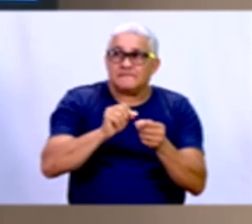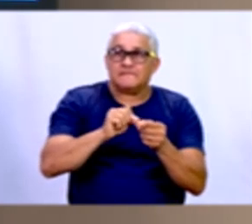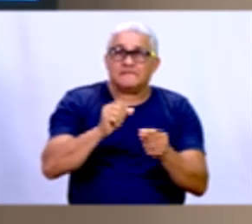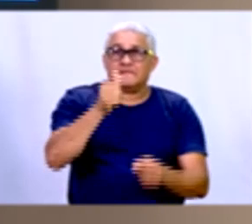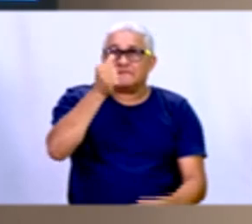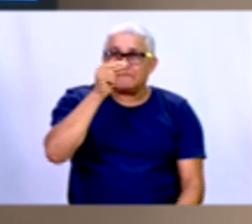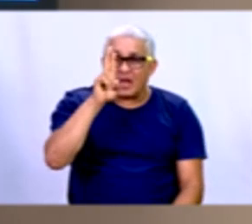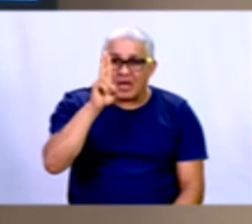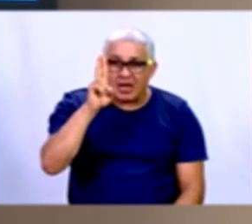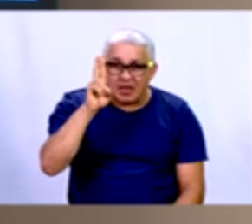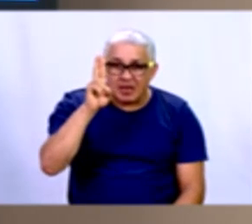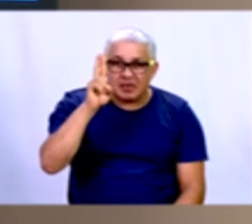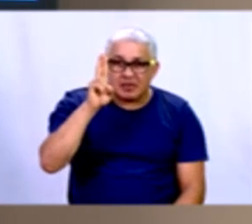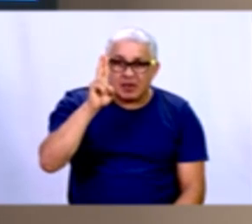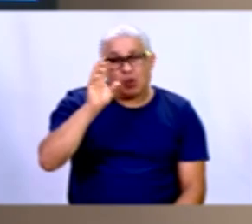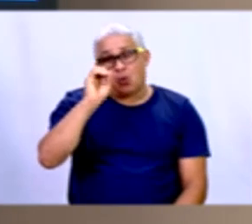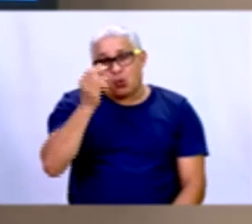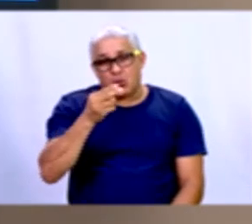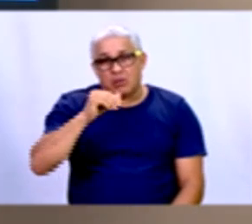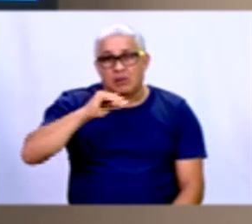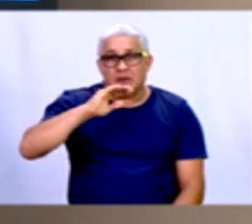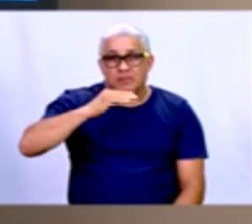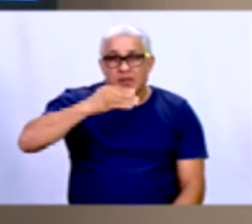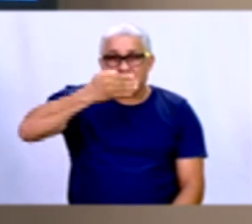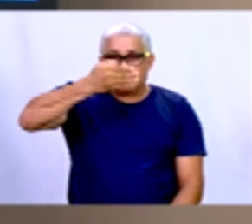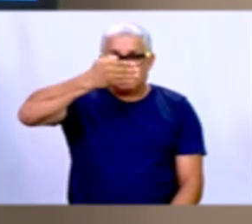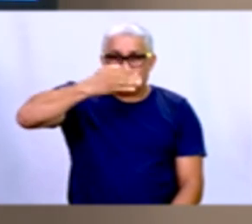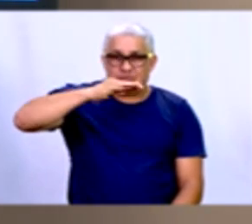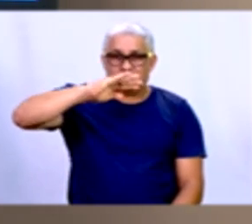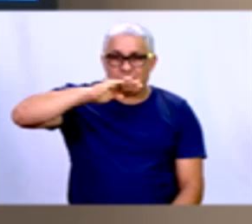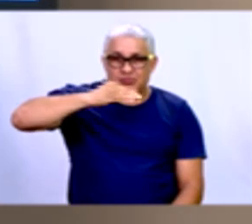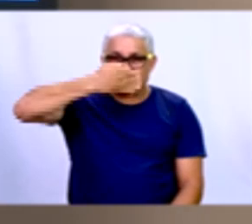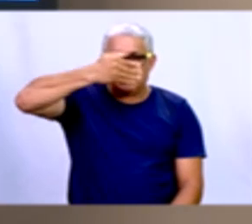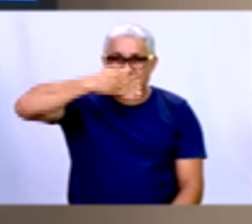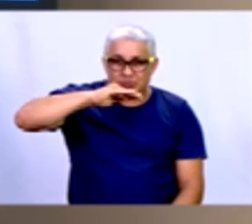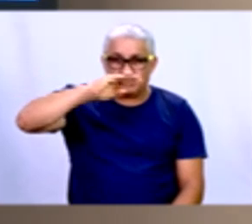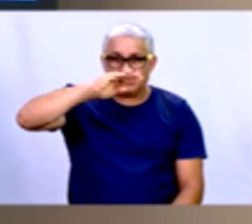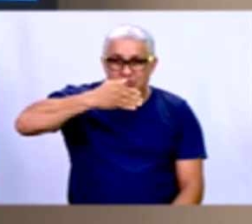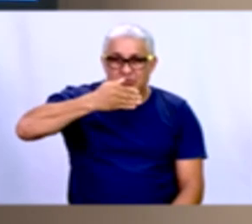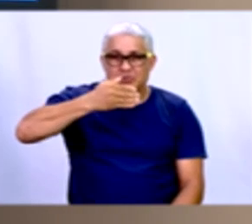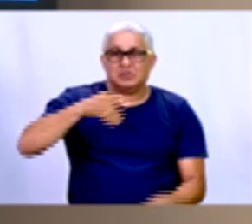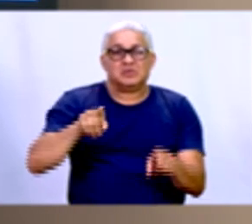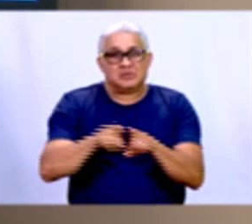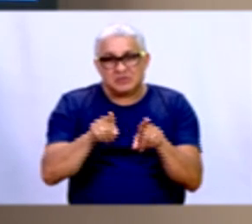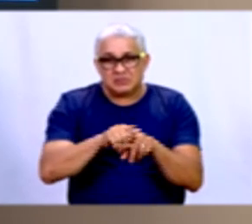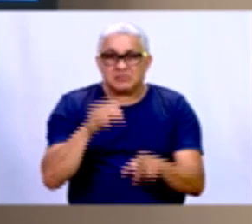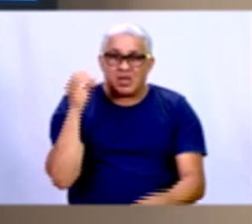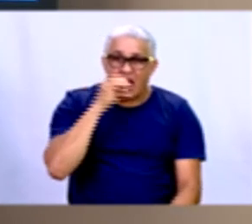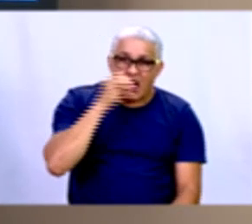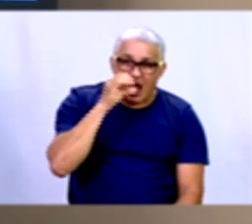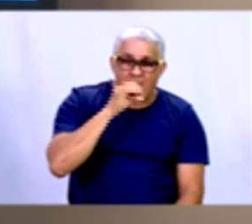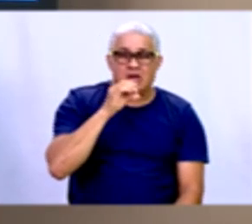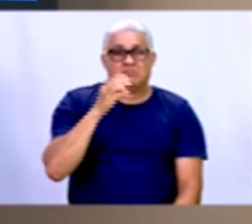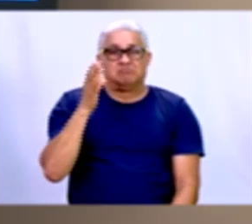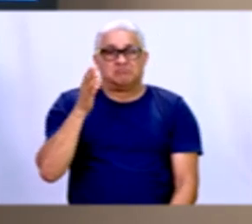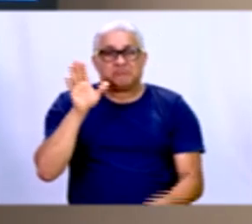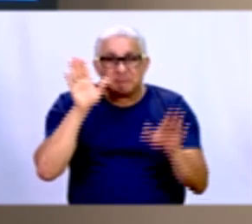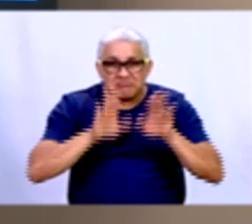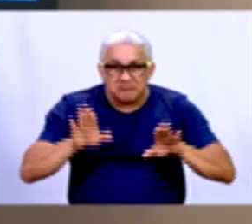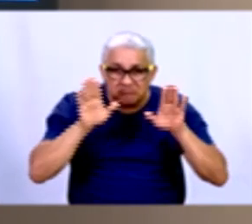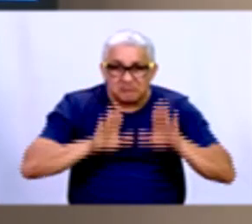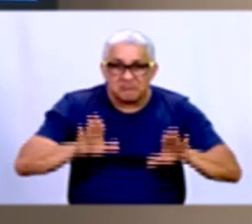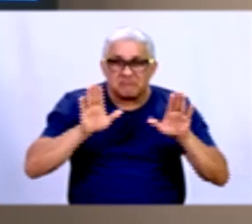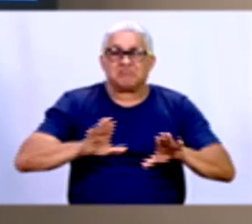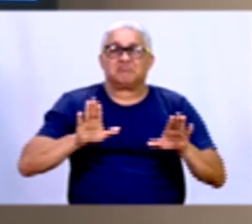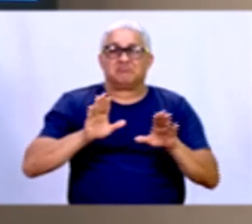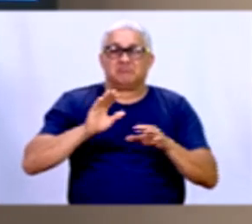ele fique levantando e abaixando? Como é que faz para aumentar a velocidade do ventilador dele? Então tem um monte